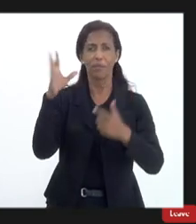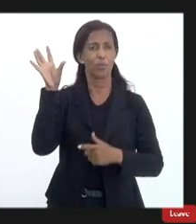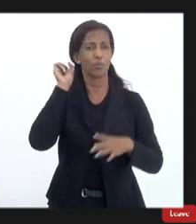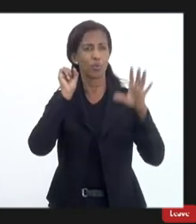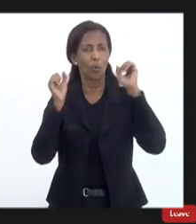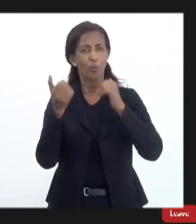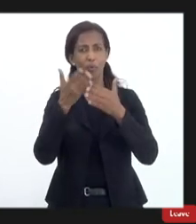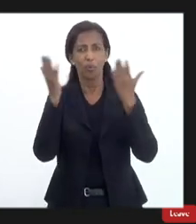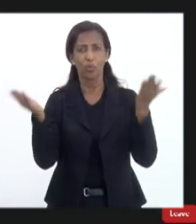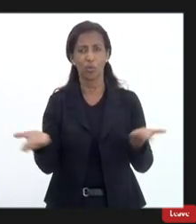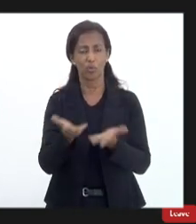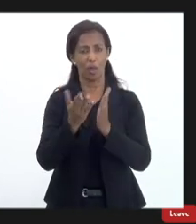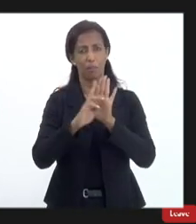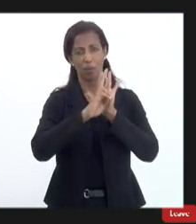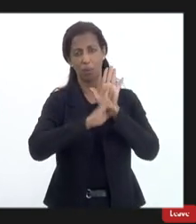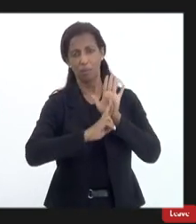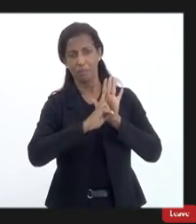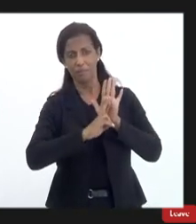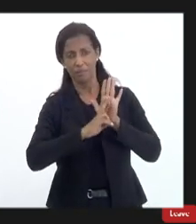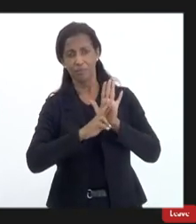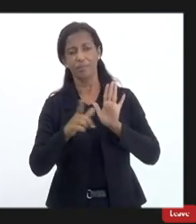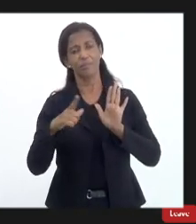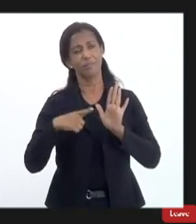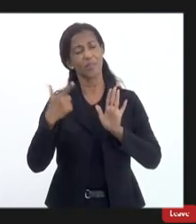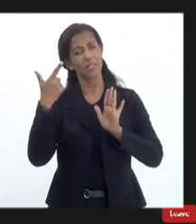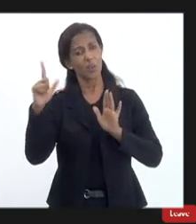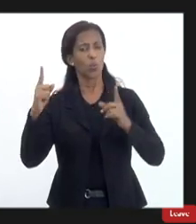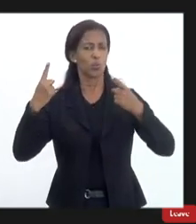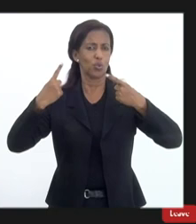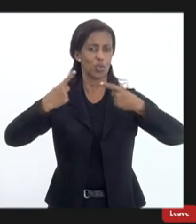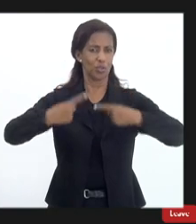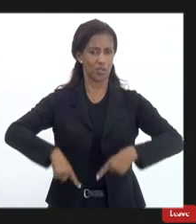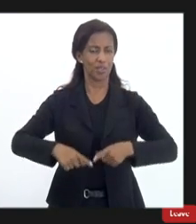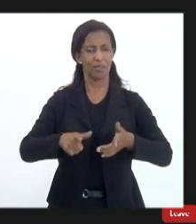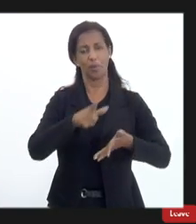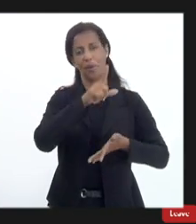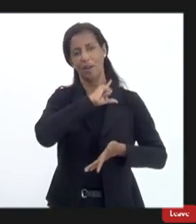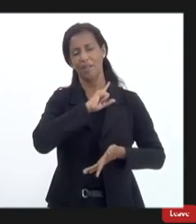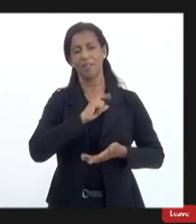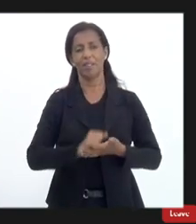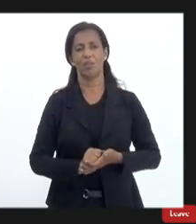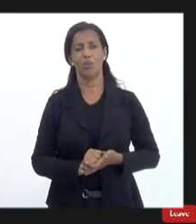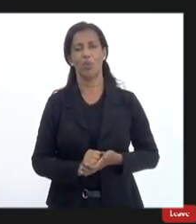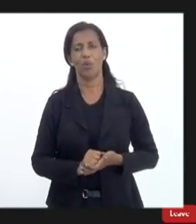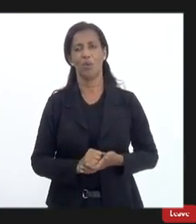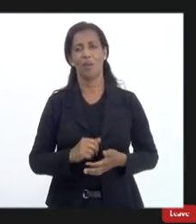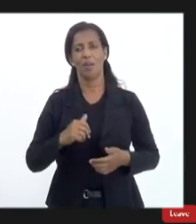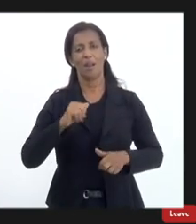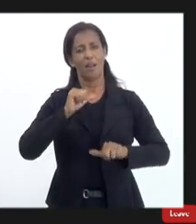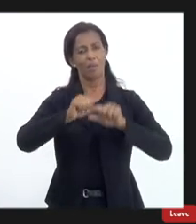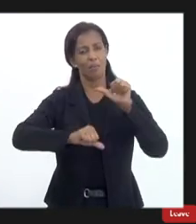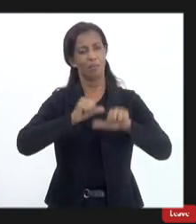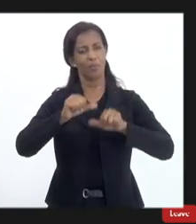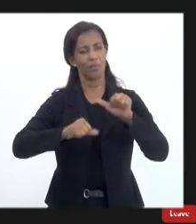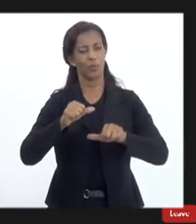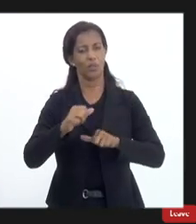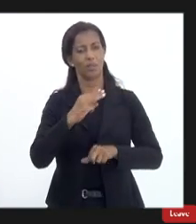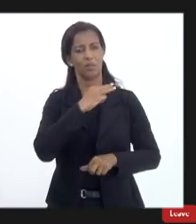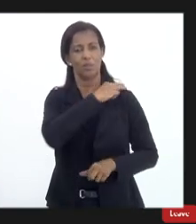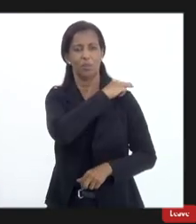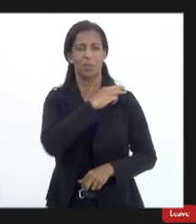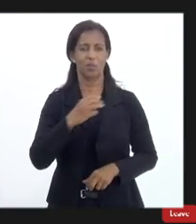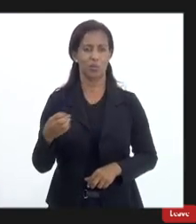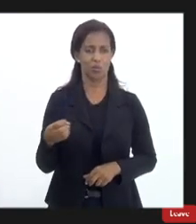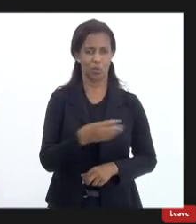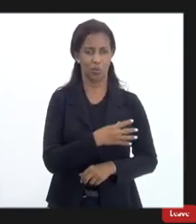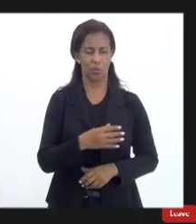da Comissão de Educação apresenta, eu acho que tem outros desafios anteriores à reforma do ensino médio. E um deles é uma busca ativa